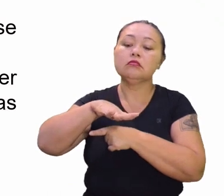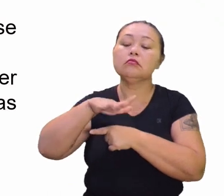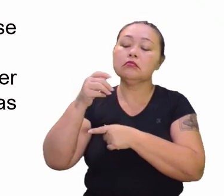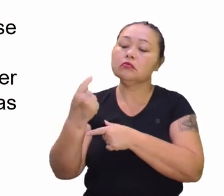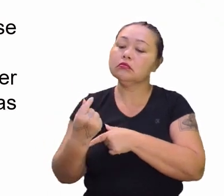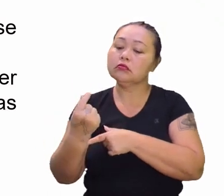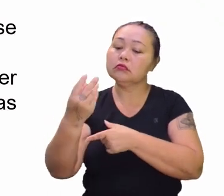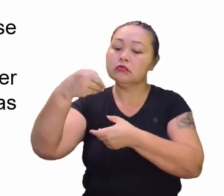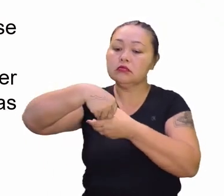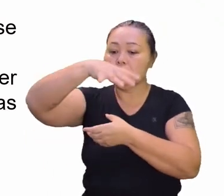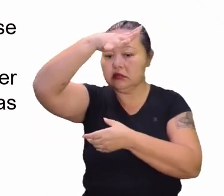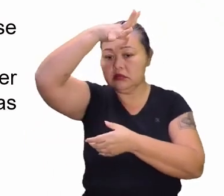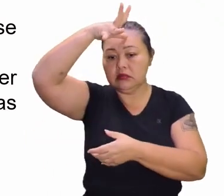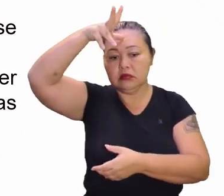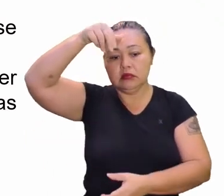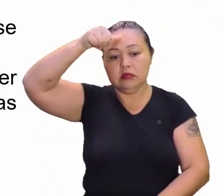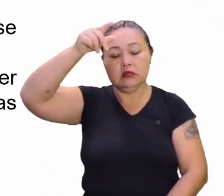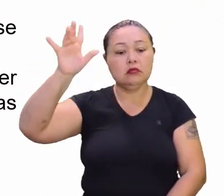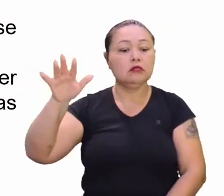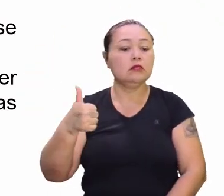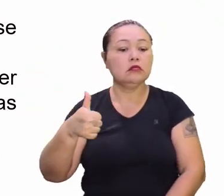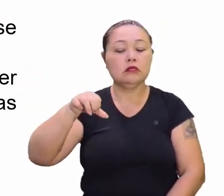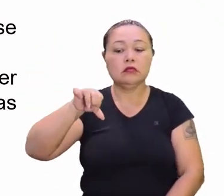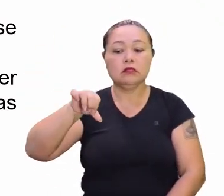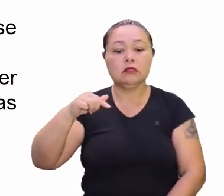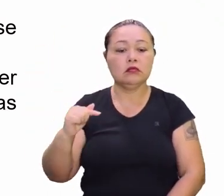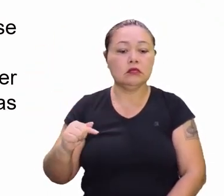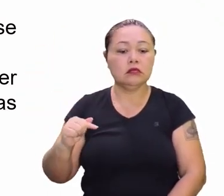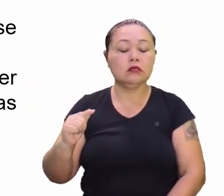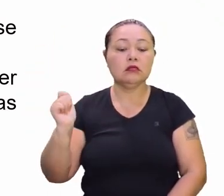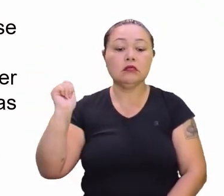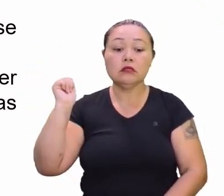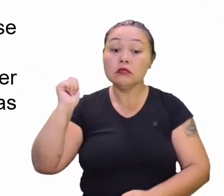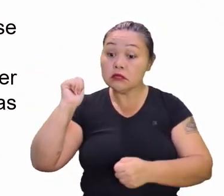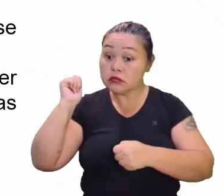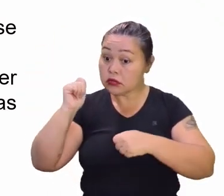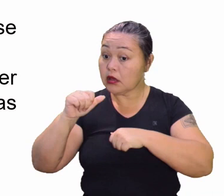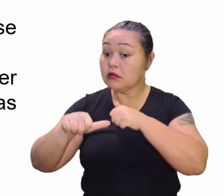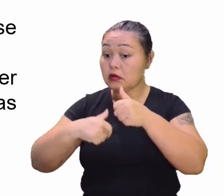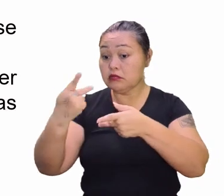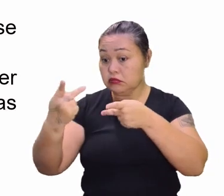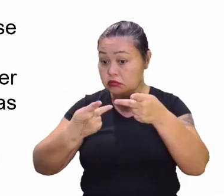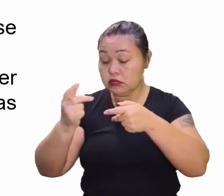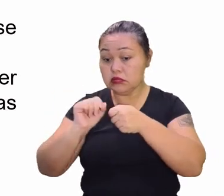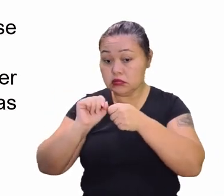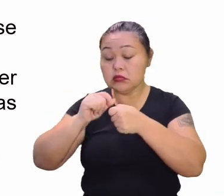potencial econômico dentro da Amazônia. Vamos lá. Em 1997 foi revitalizado e em